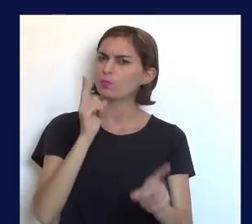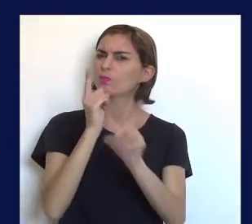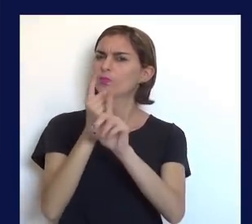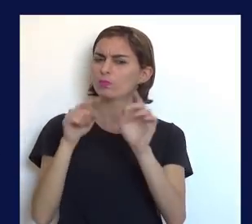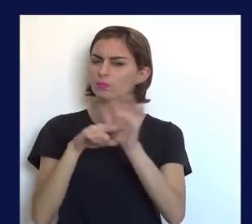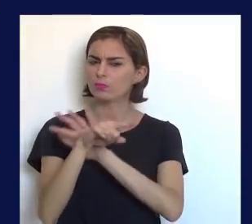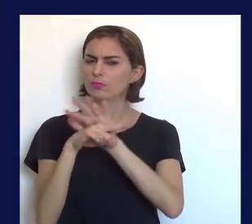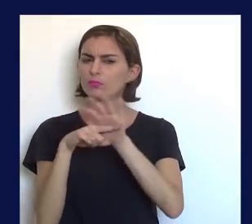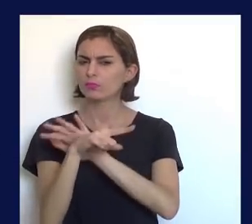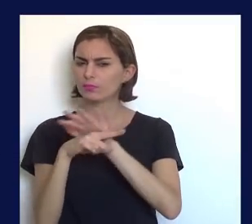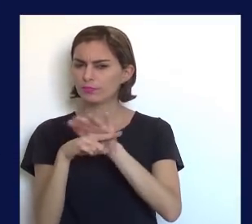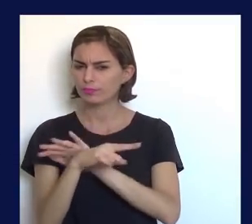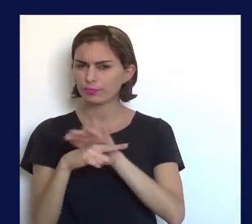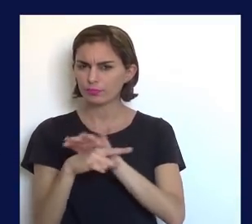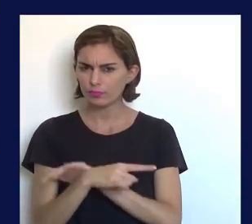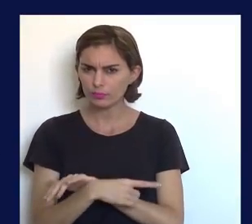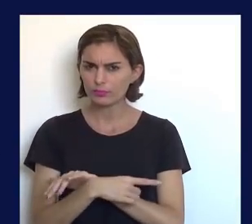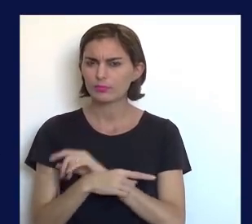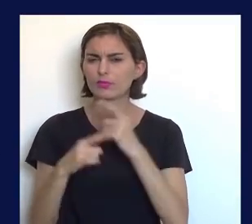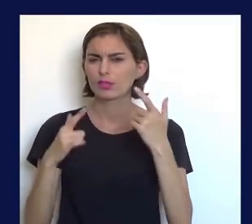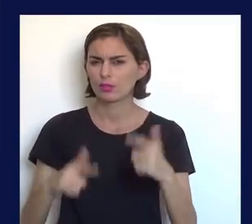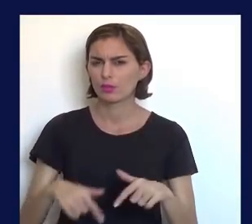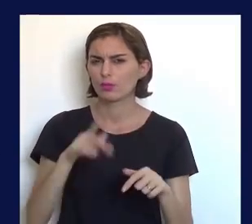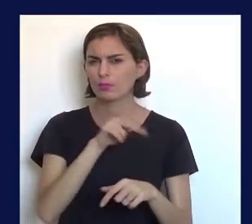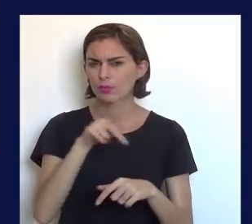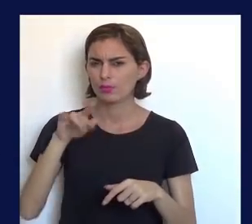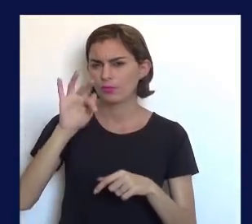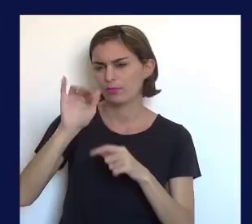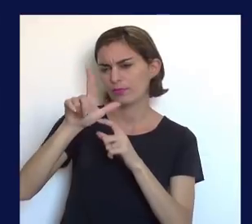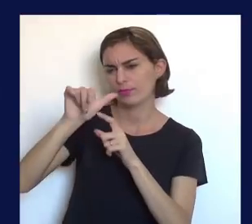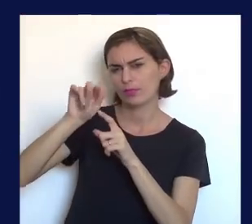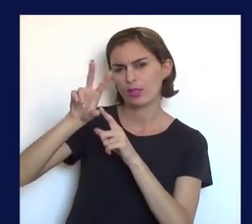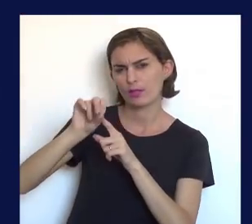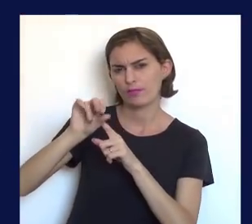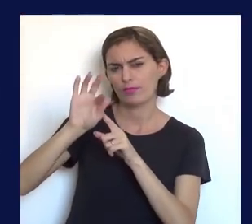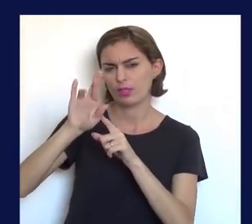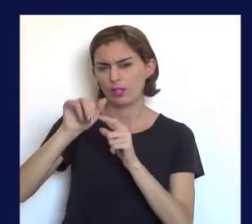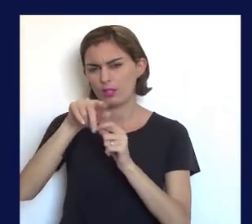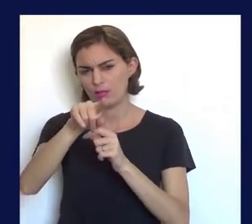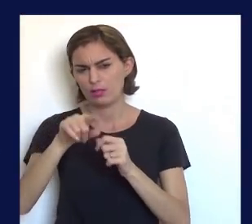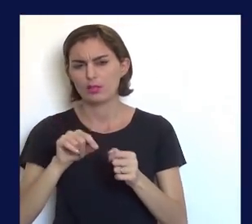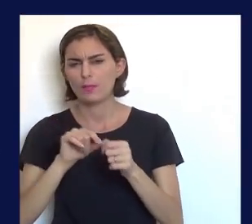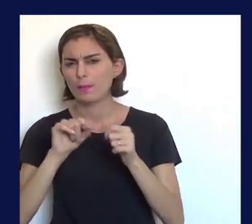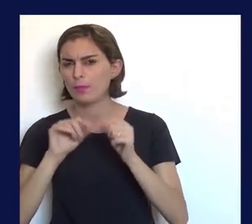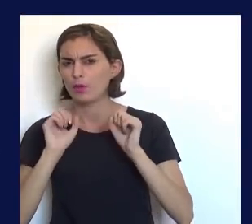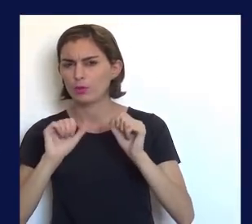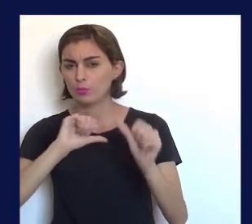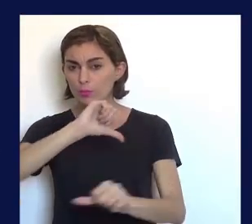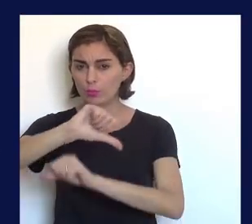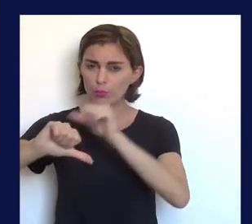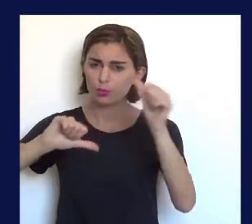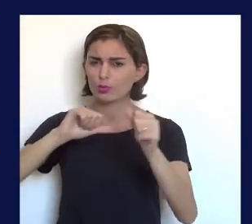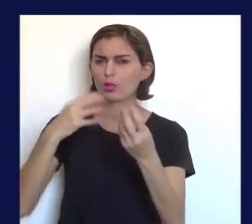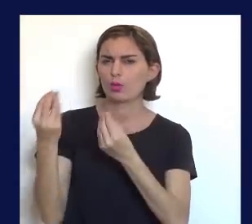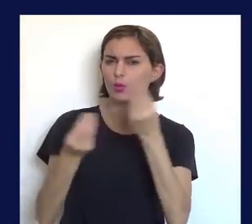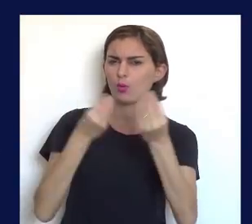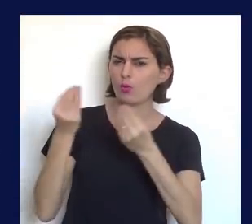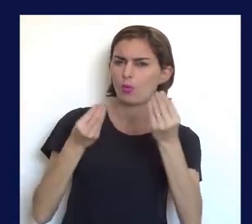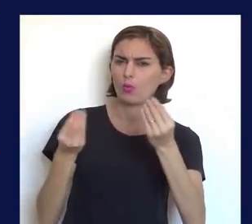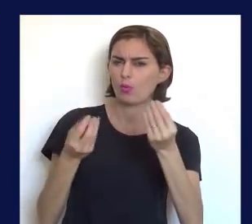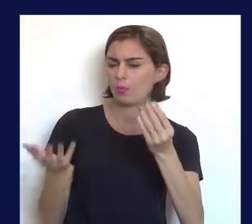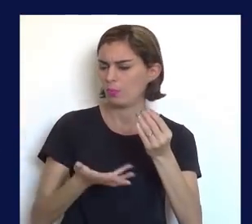de pesquisadores César Dionísio e o professor Flávio Ferreira, recifenses, pode mudar a forma